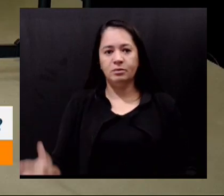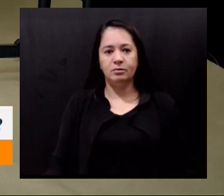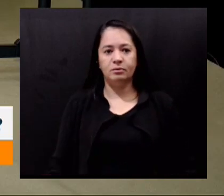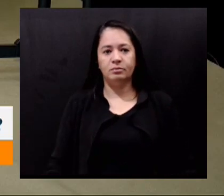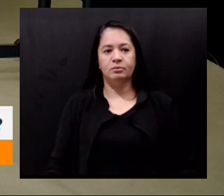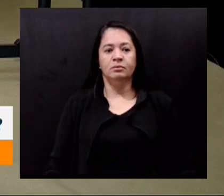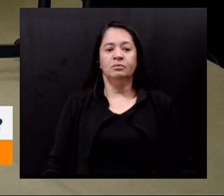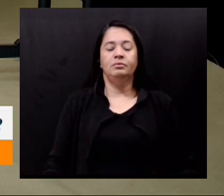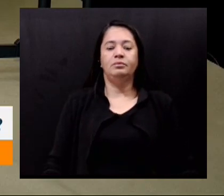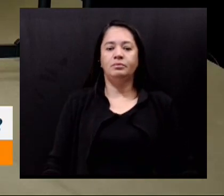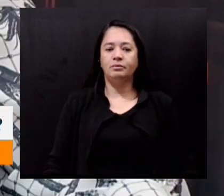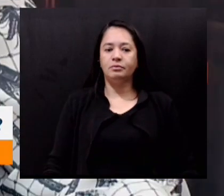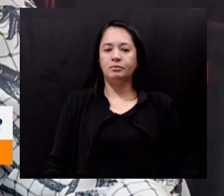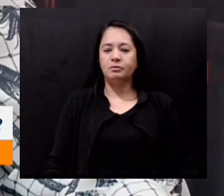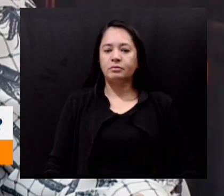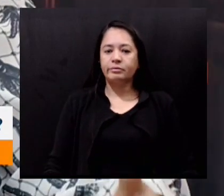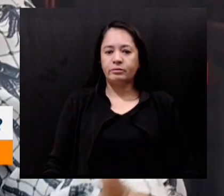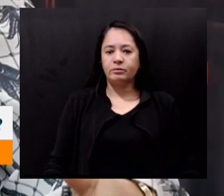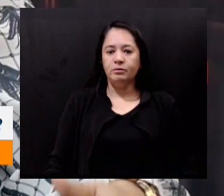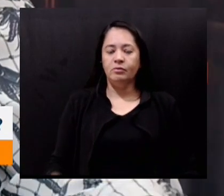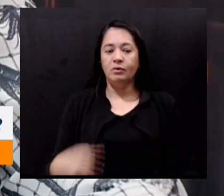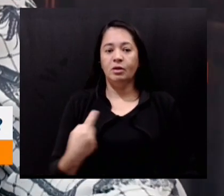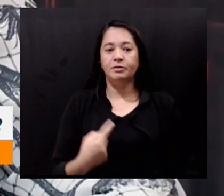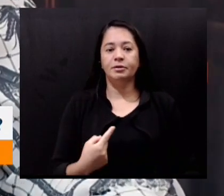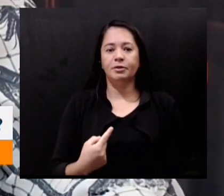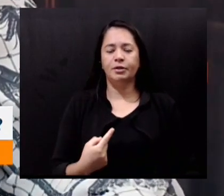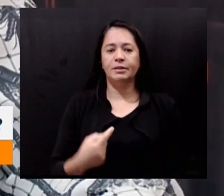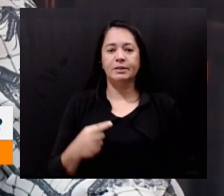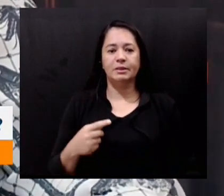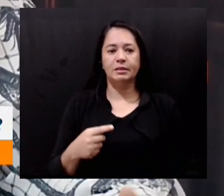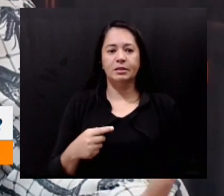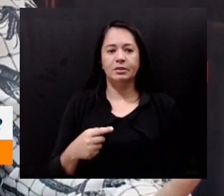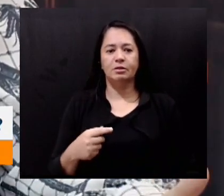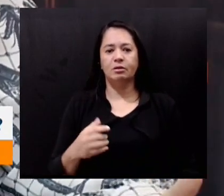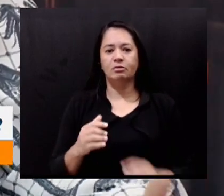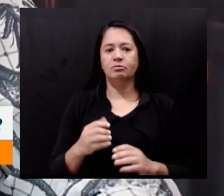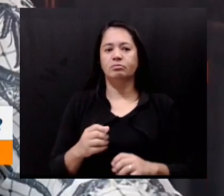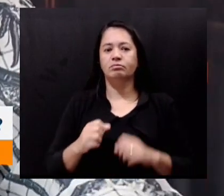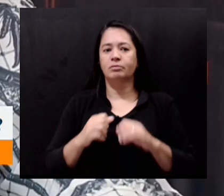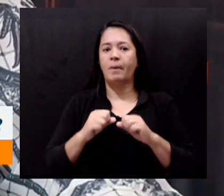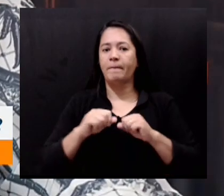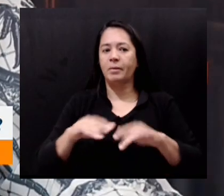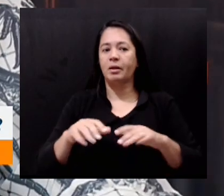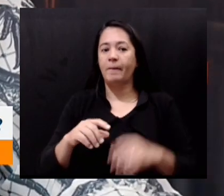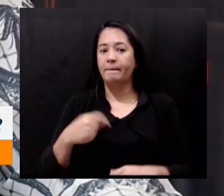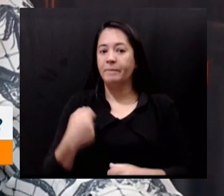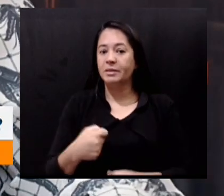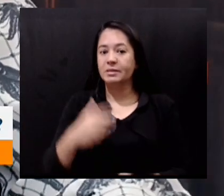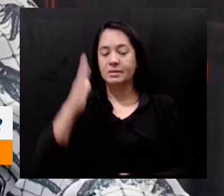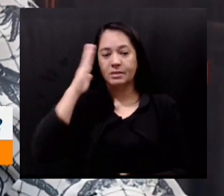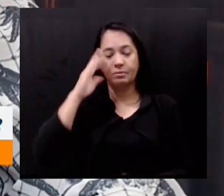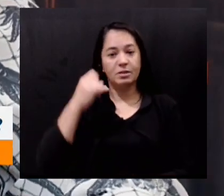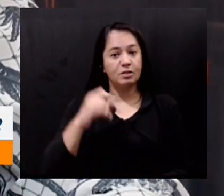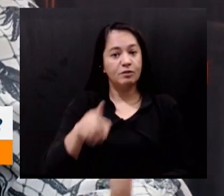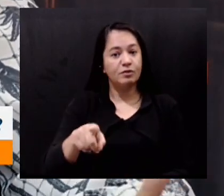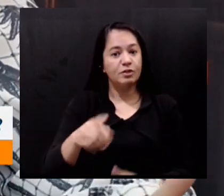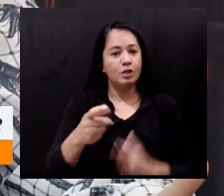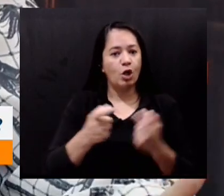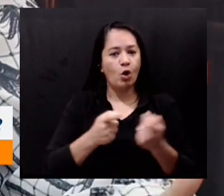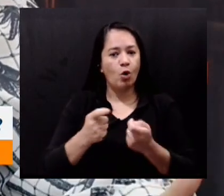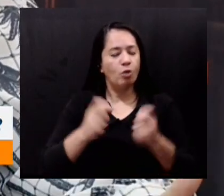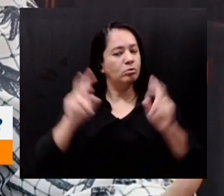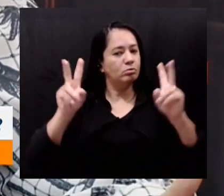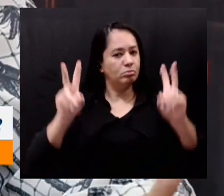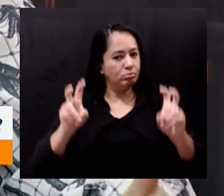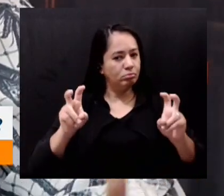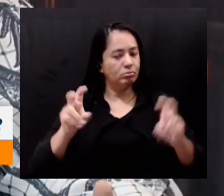formos publicar algo, devemos, compreender se nós temos domínio daquele assunto, isso é uma coisa importante, né. Uhum. Por exemplo, no